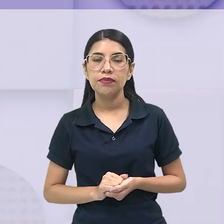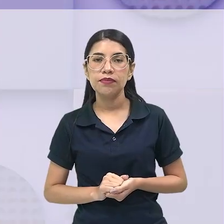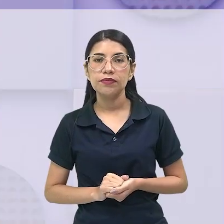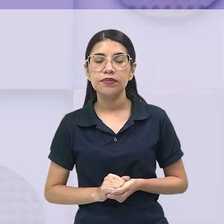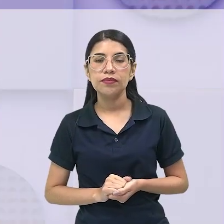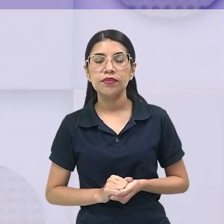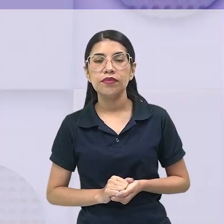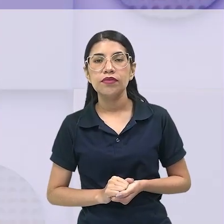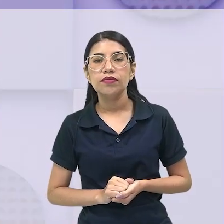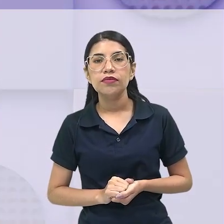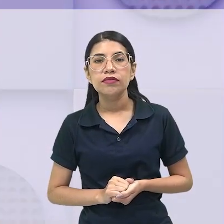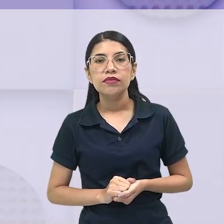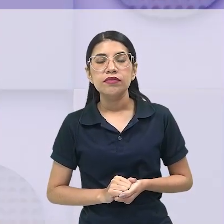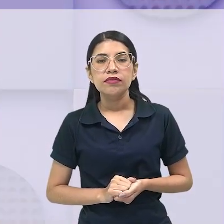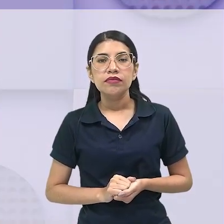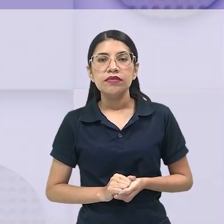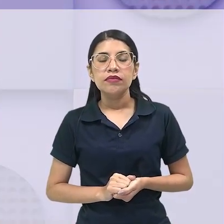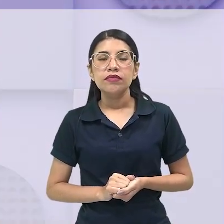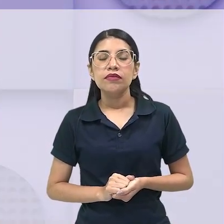ele